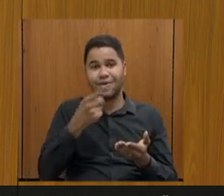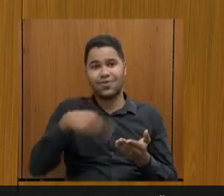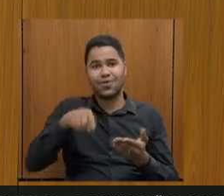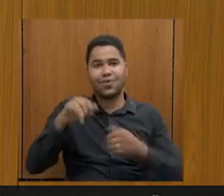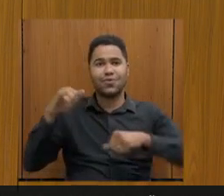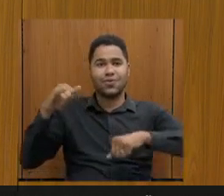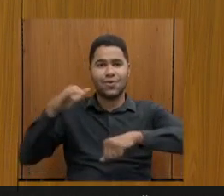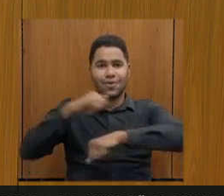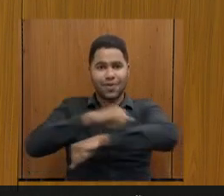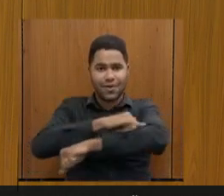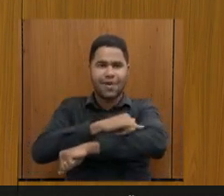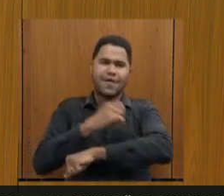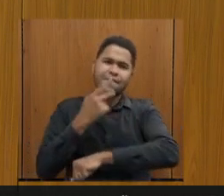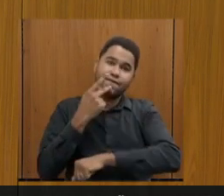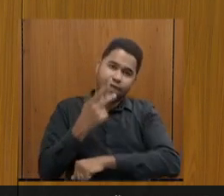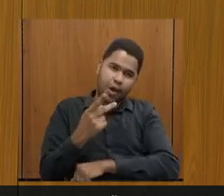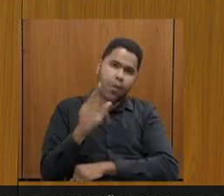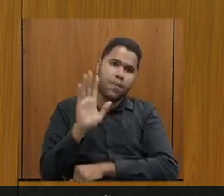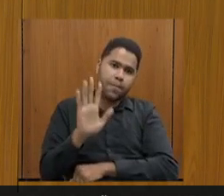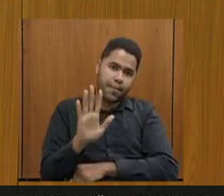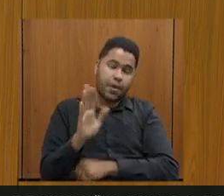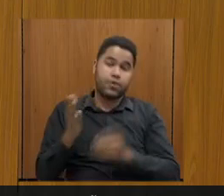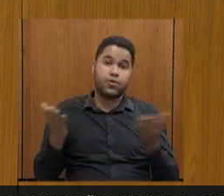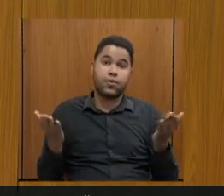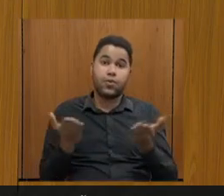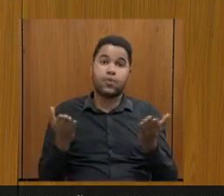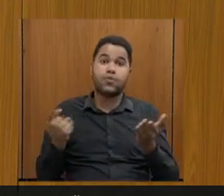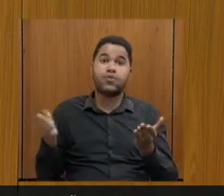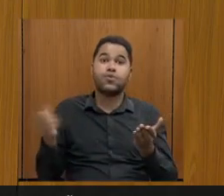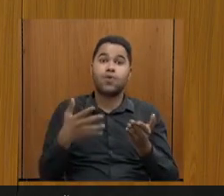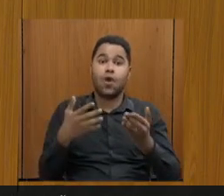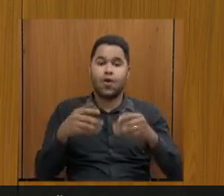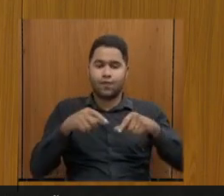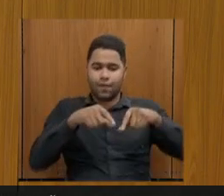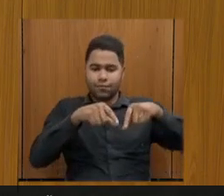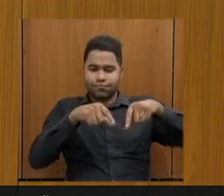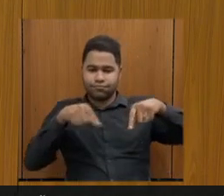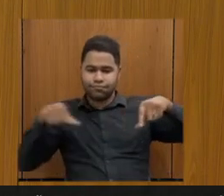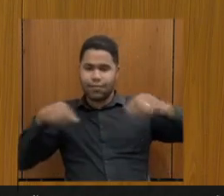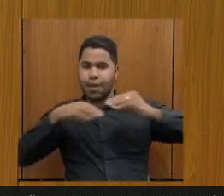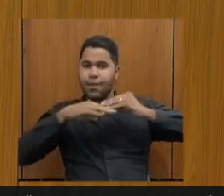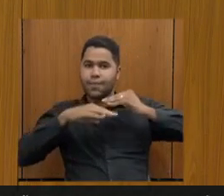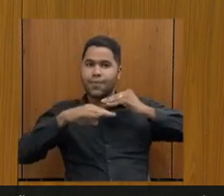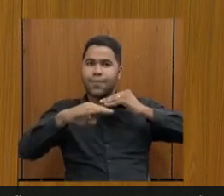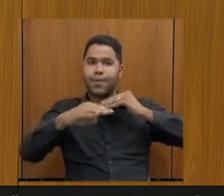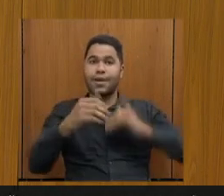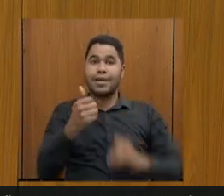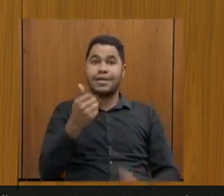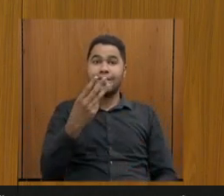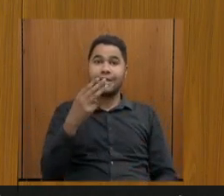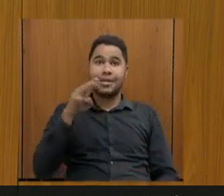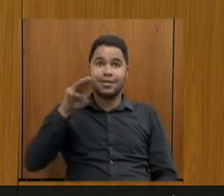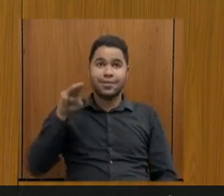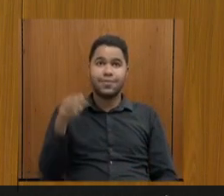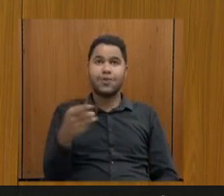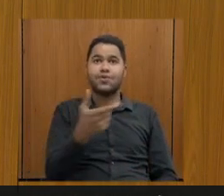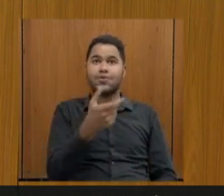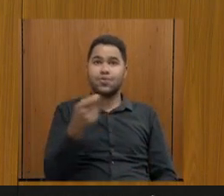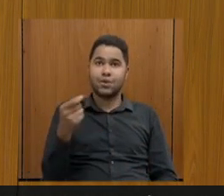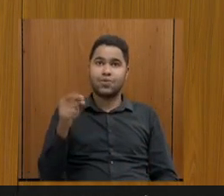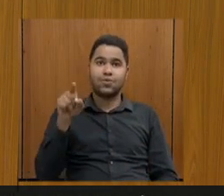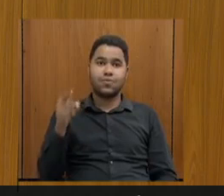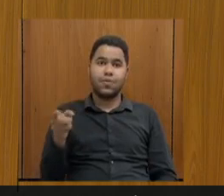nosso aeroporto lá chegou a falar mas hoje nós temos uma nova pista lá construída de 13 milhões e duzentos mil